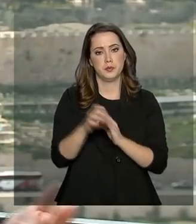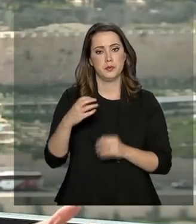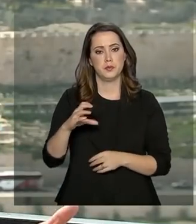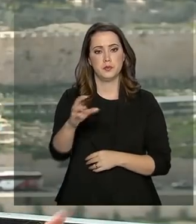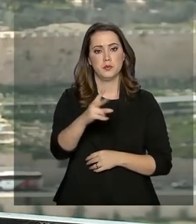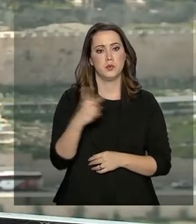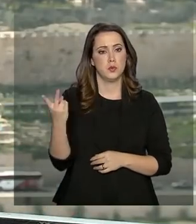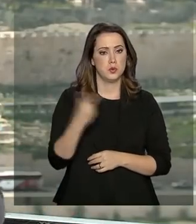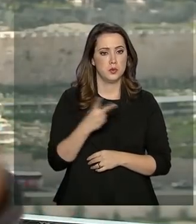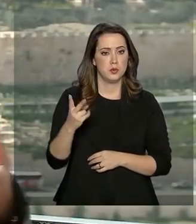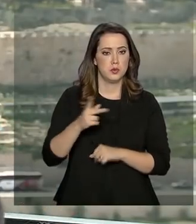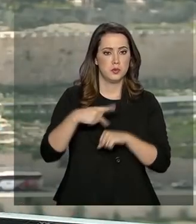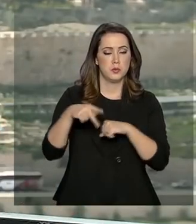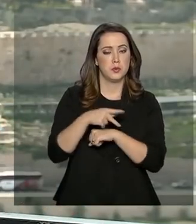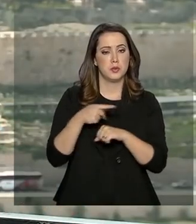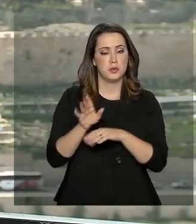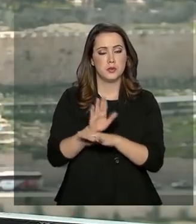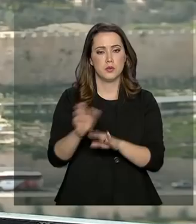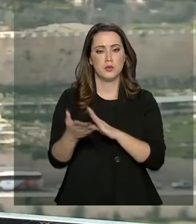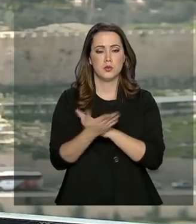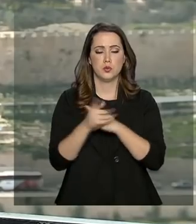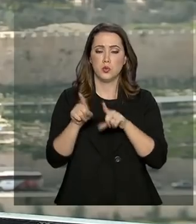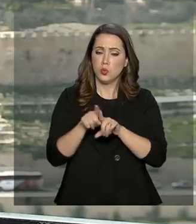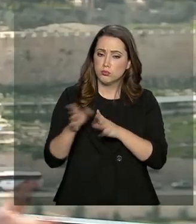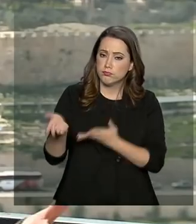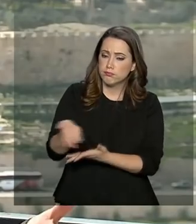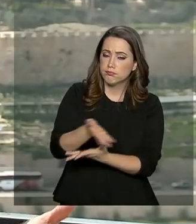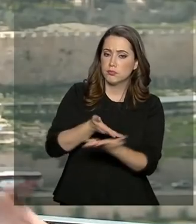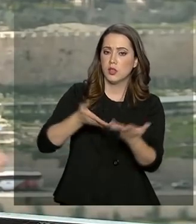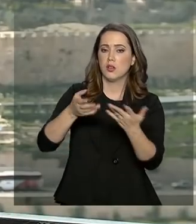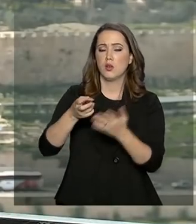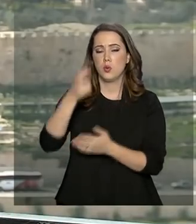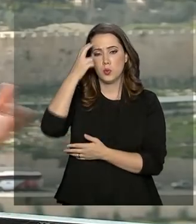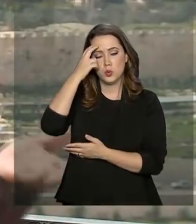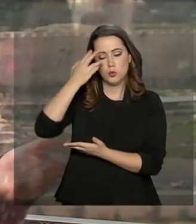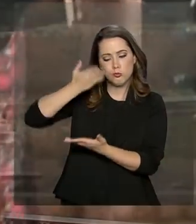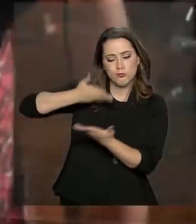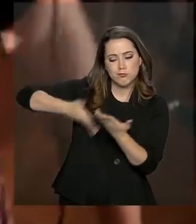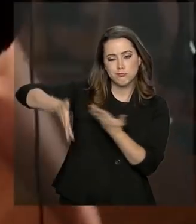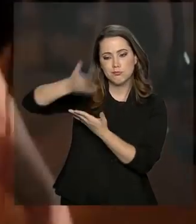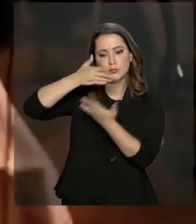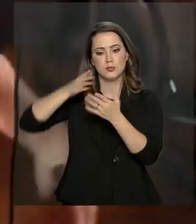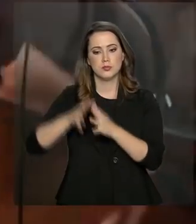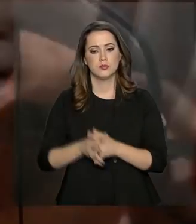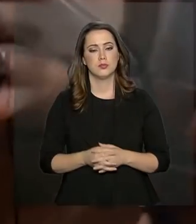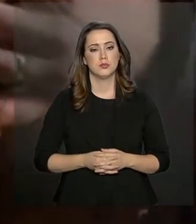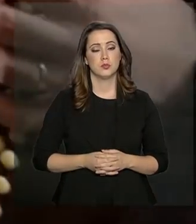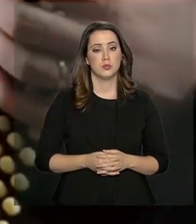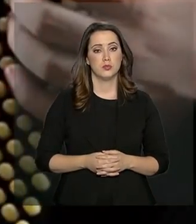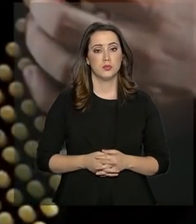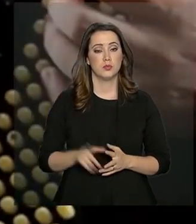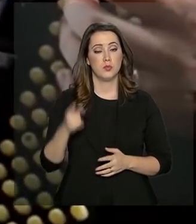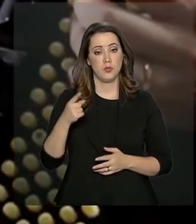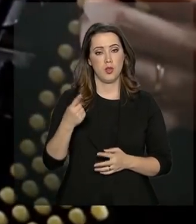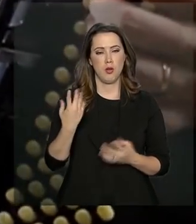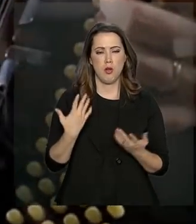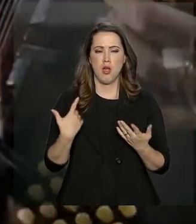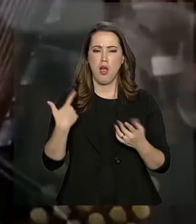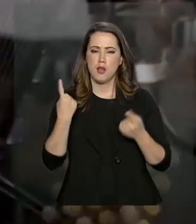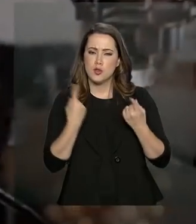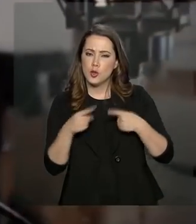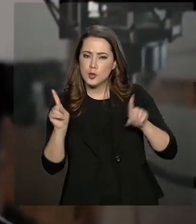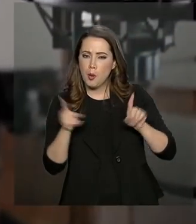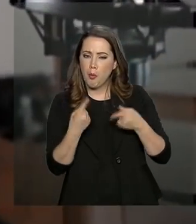Os dois países se auxiliam e levam um pouquinho do estilo e da cultura um para o outro. O tropicalismo, a bossa nova,